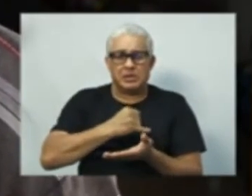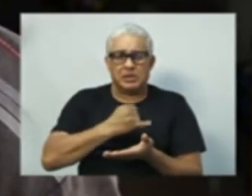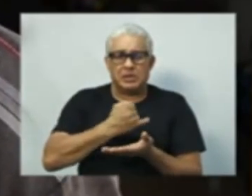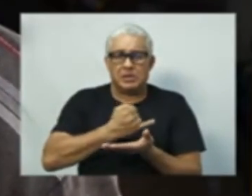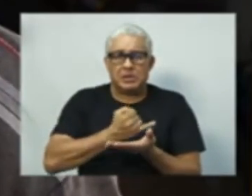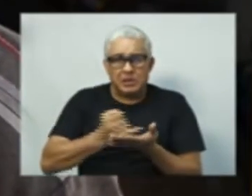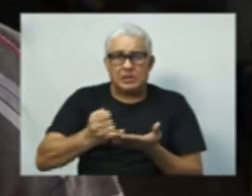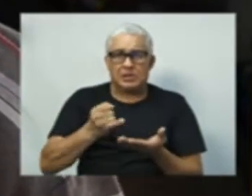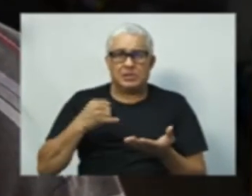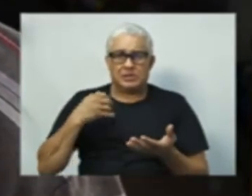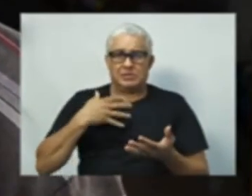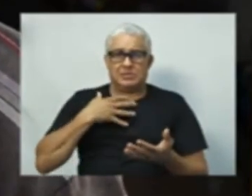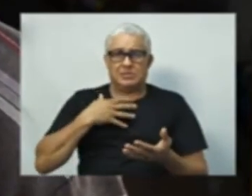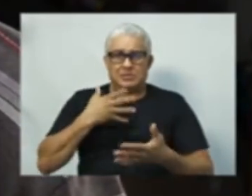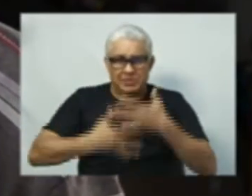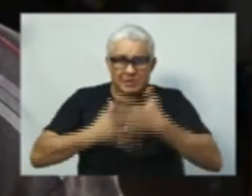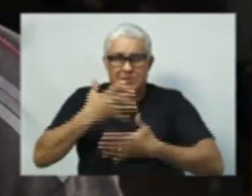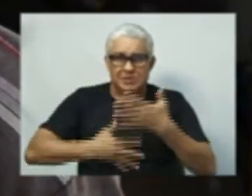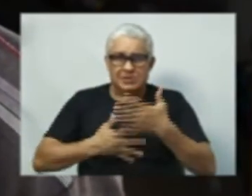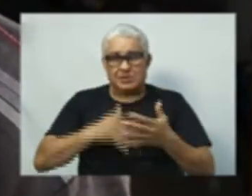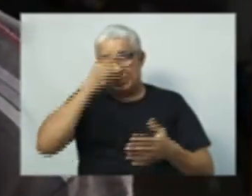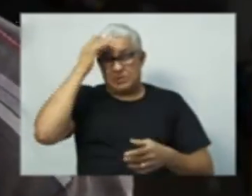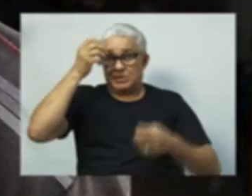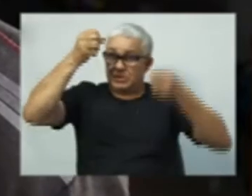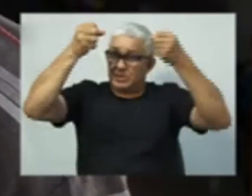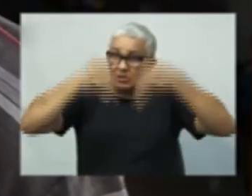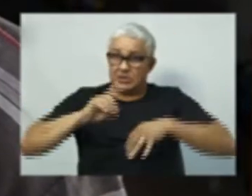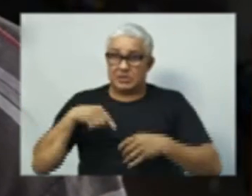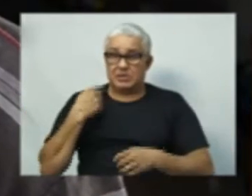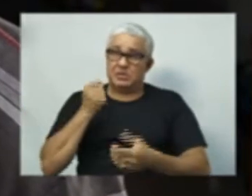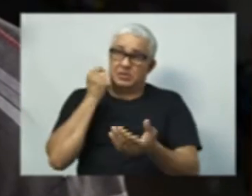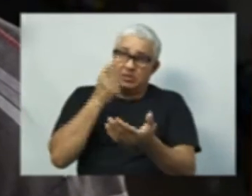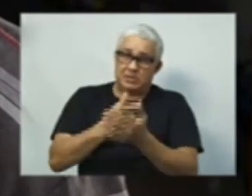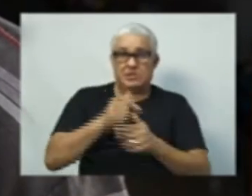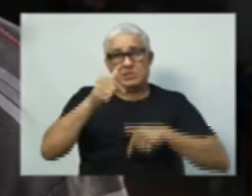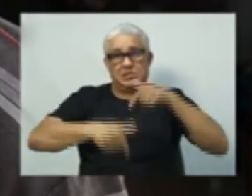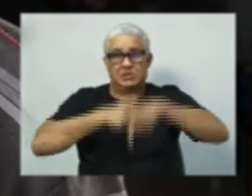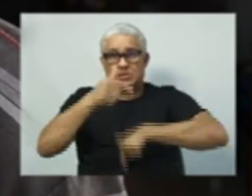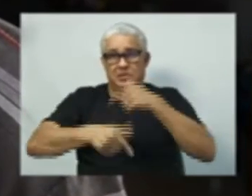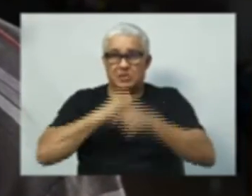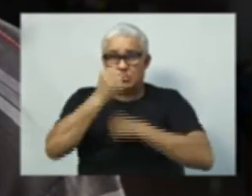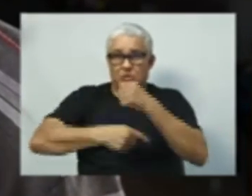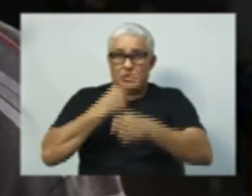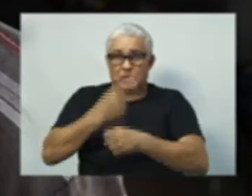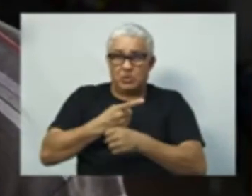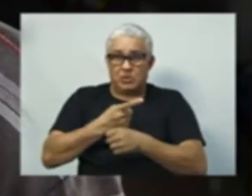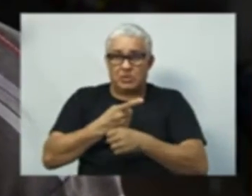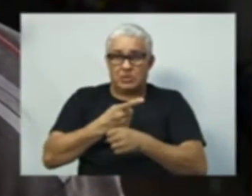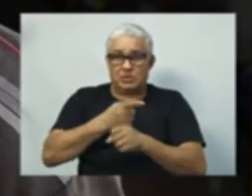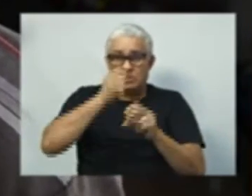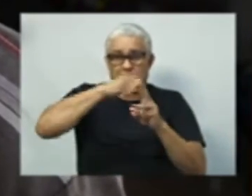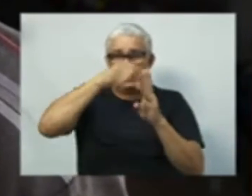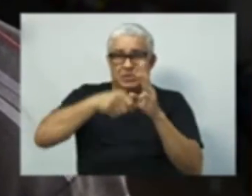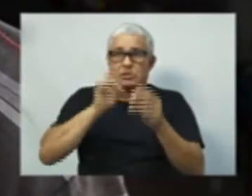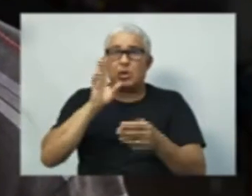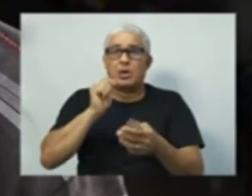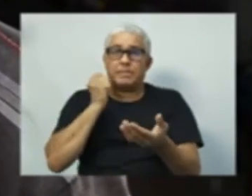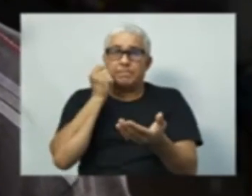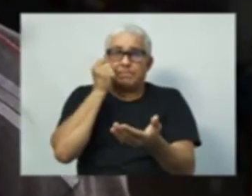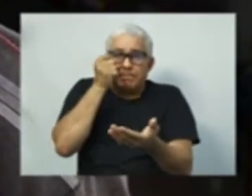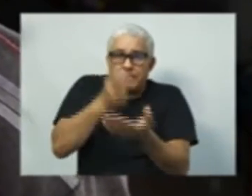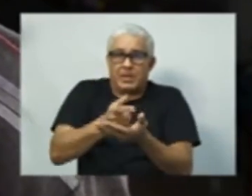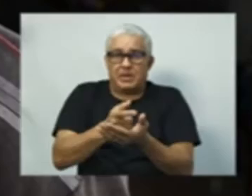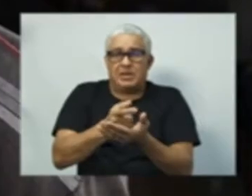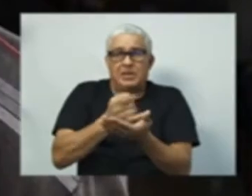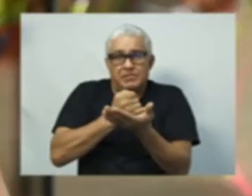incomoda, porque como o pessoal explica, né, que nós trabalhamos dentro do ano, nós trabalhamos 3, 4 meses só para pagar impostos. Então incomoda,